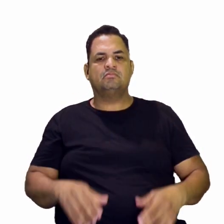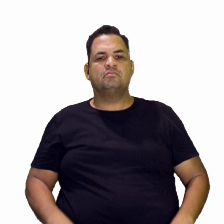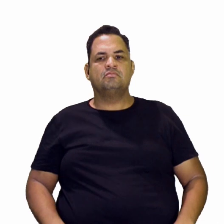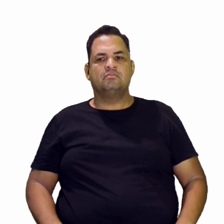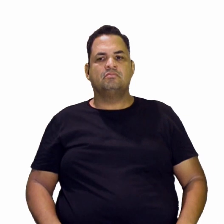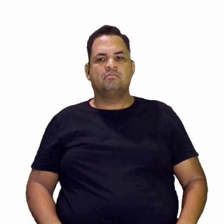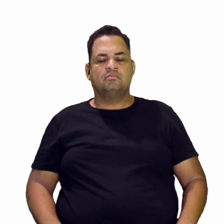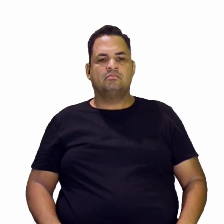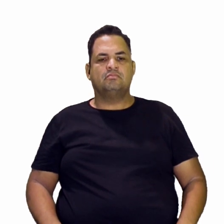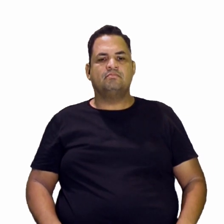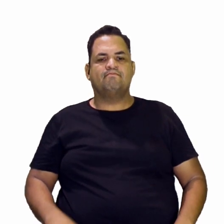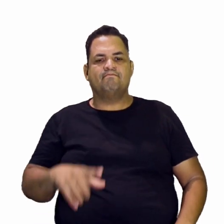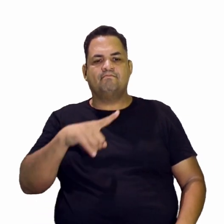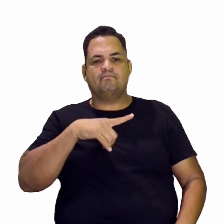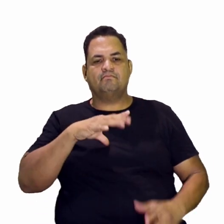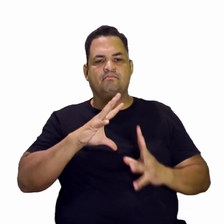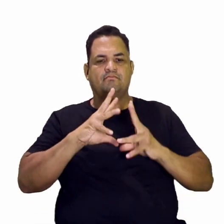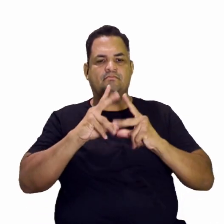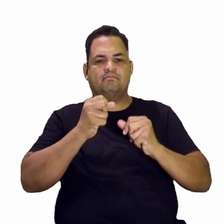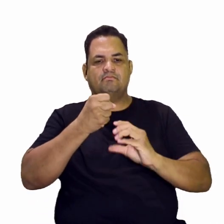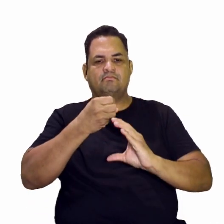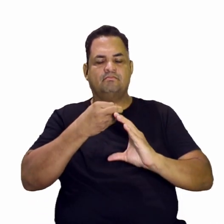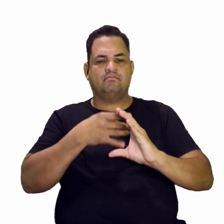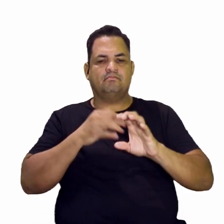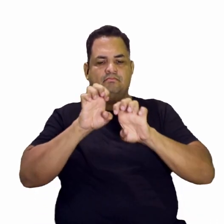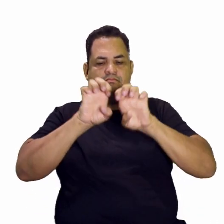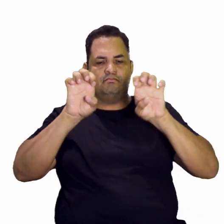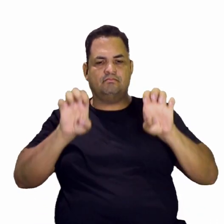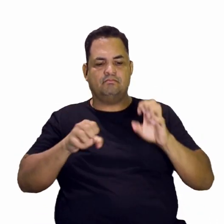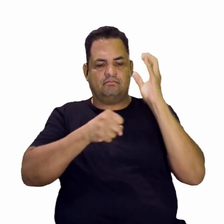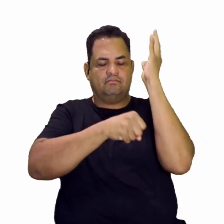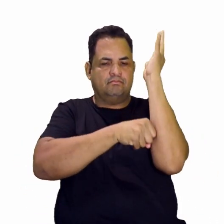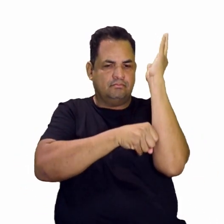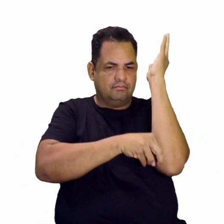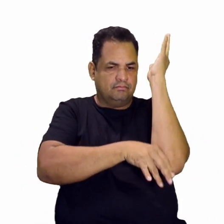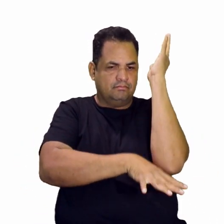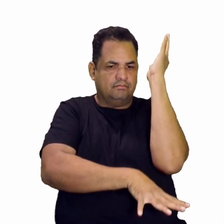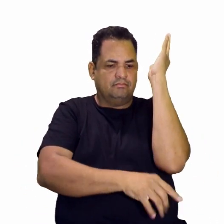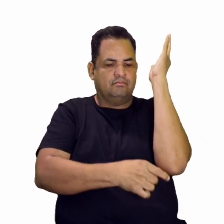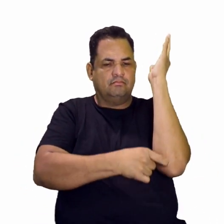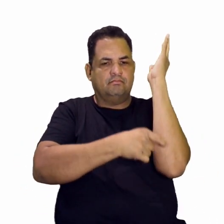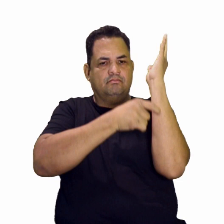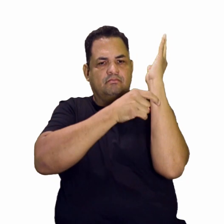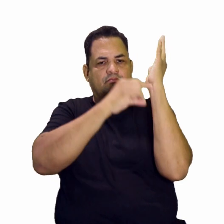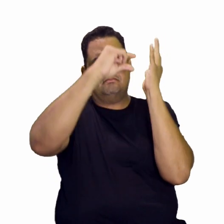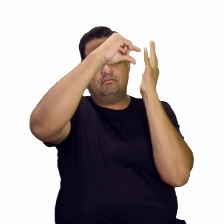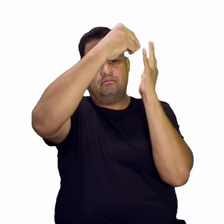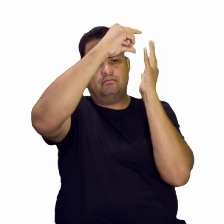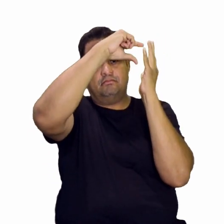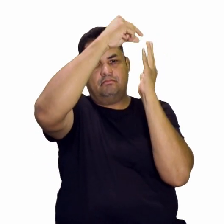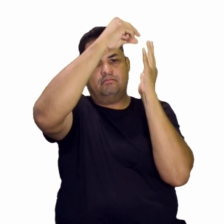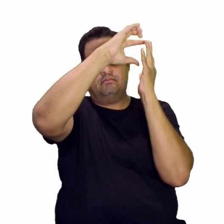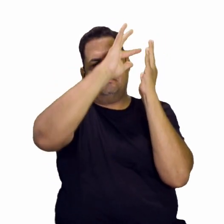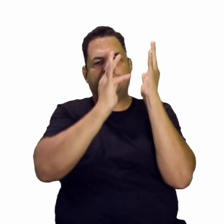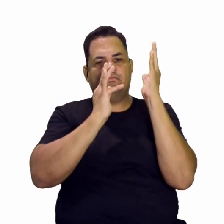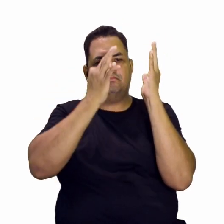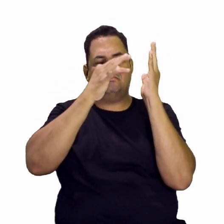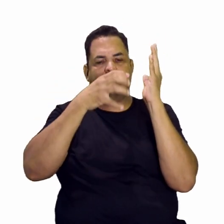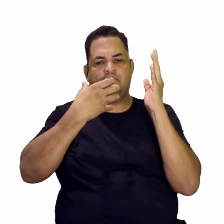é uma angiosperma, que tem todas as estruturas, raiz, caule, folha,